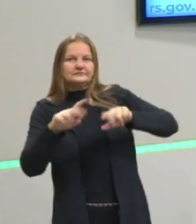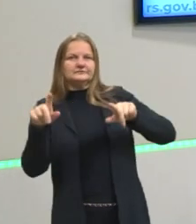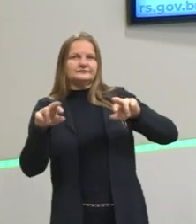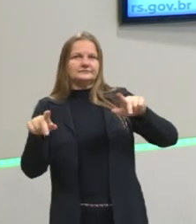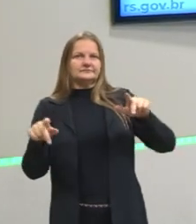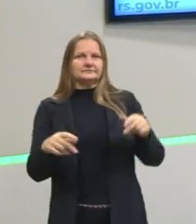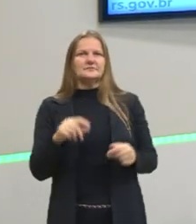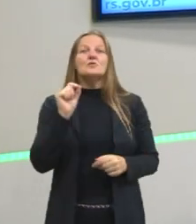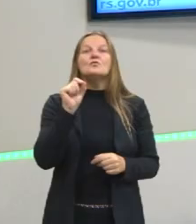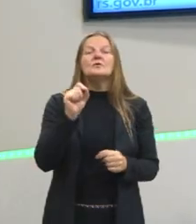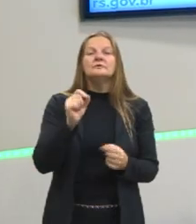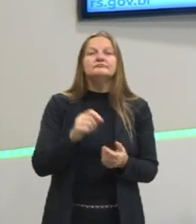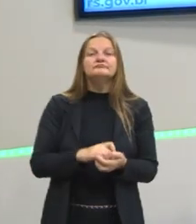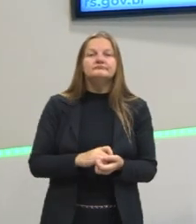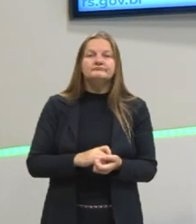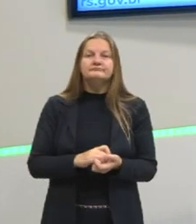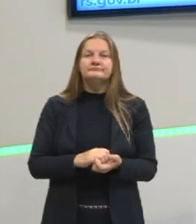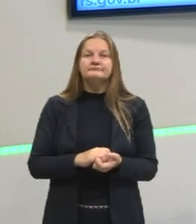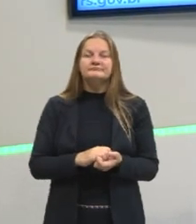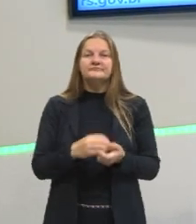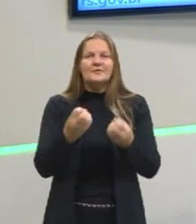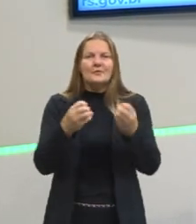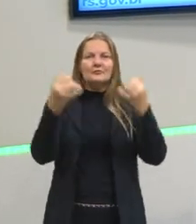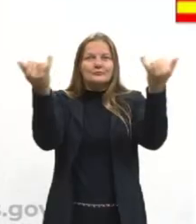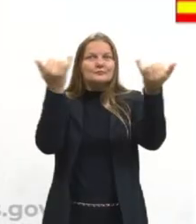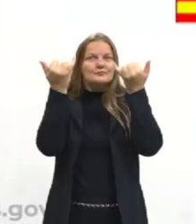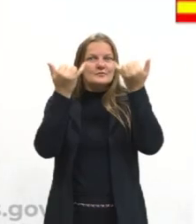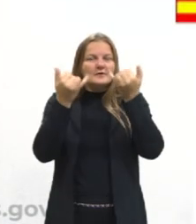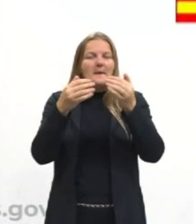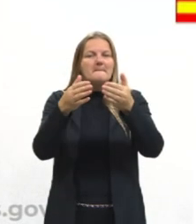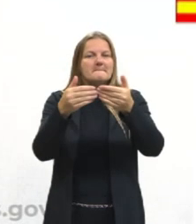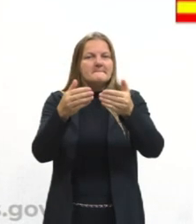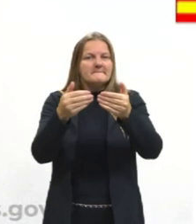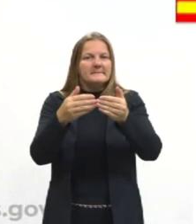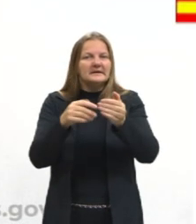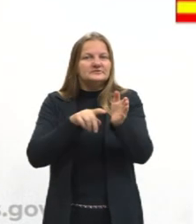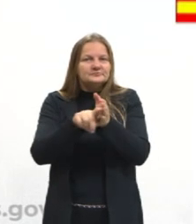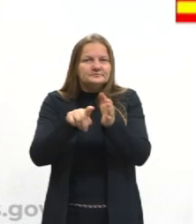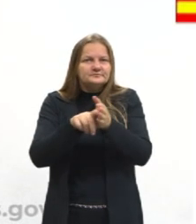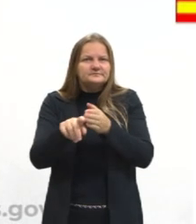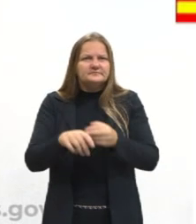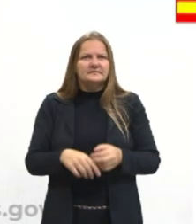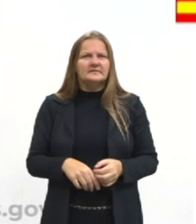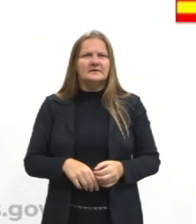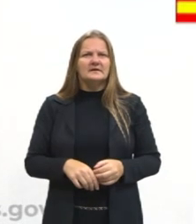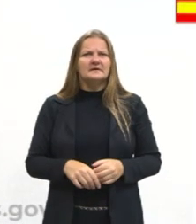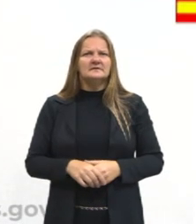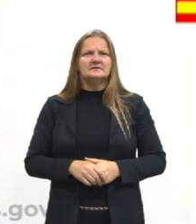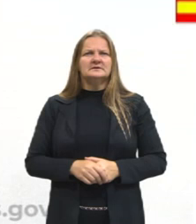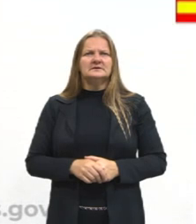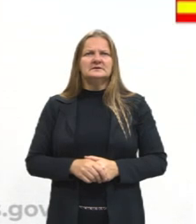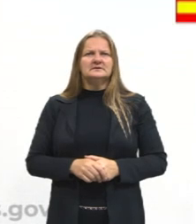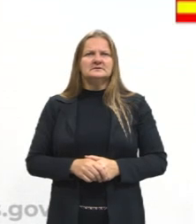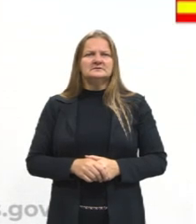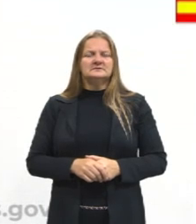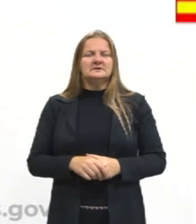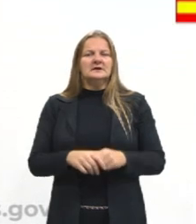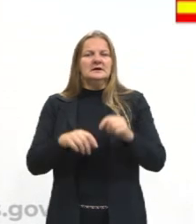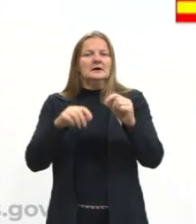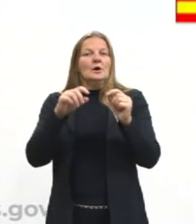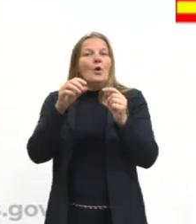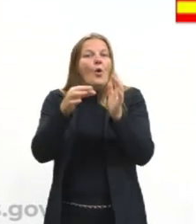o que é que o enunciado está pedindo lembra que ele fala assim ó segunda concepção da